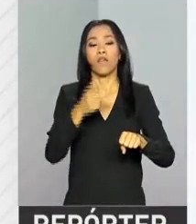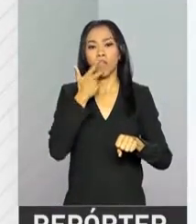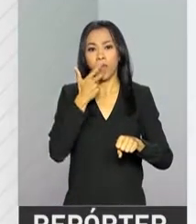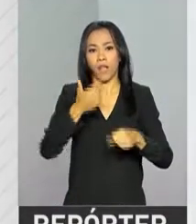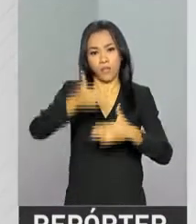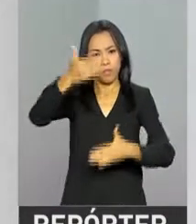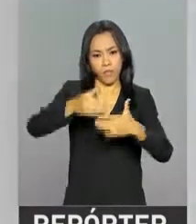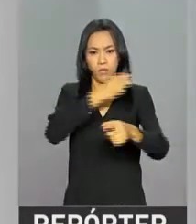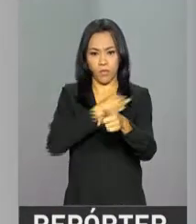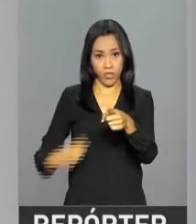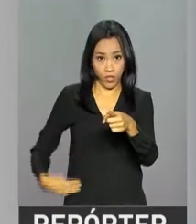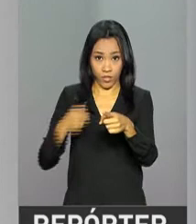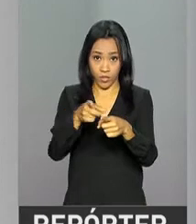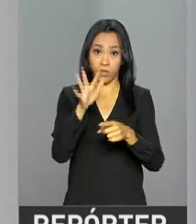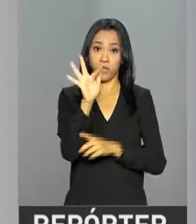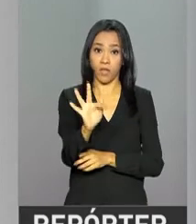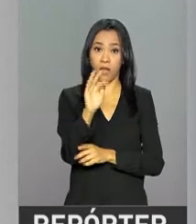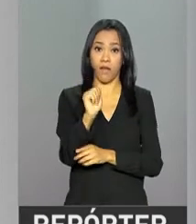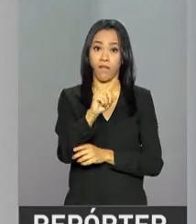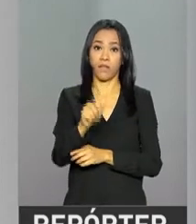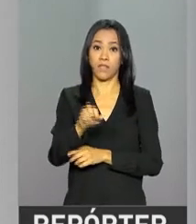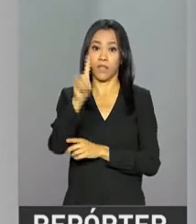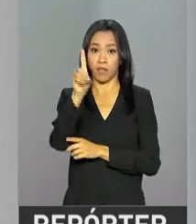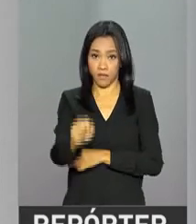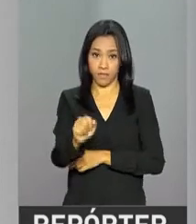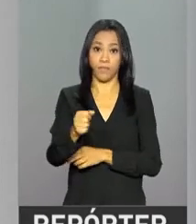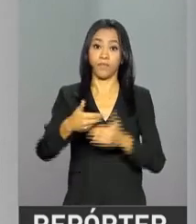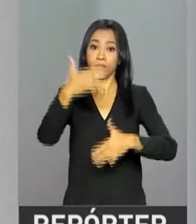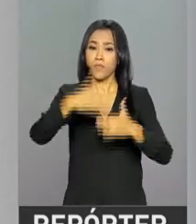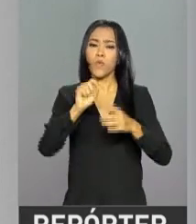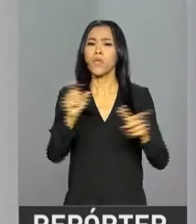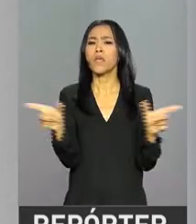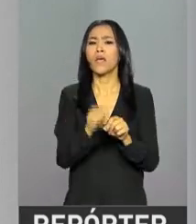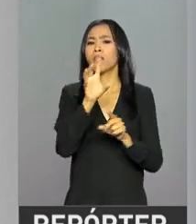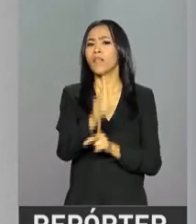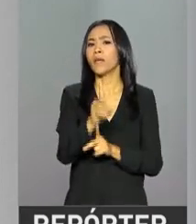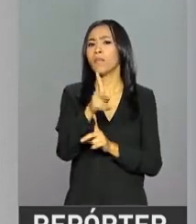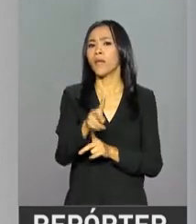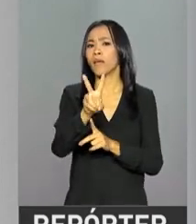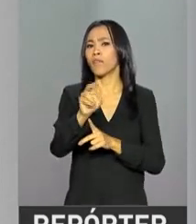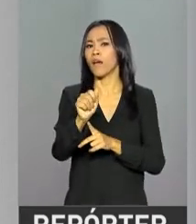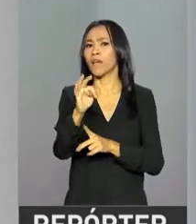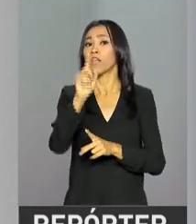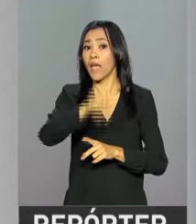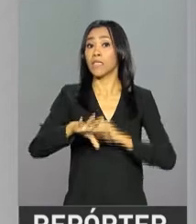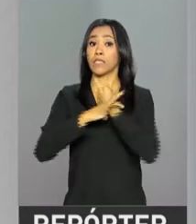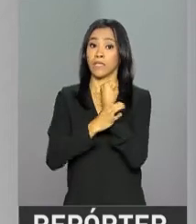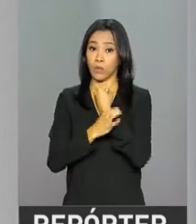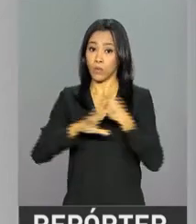ministro da fazenda e henrique meirelles na renascer redes sociais o dpvat é o seguro de danos pessoais causados por veículos